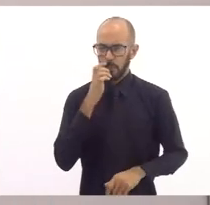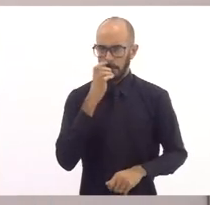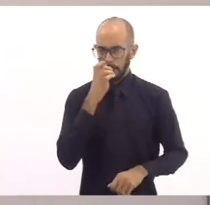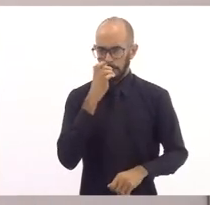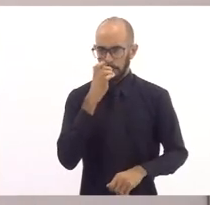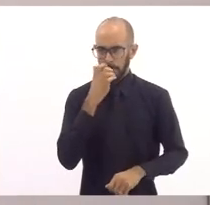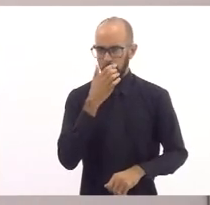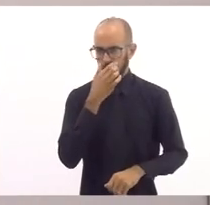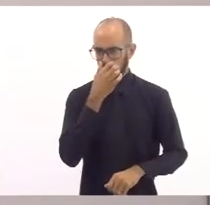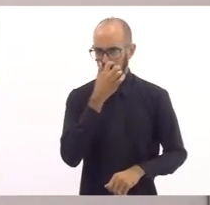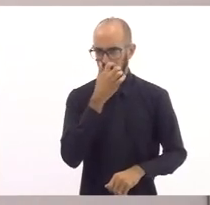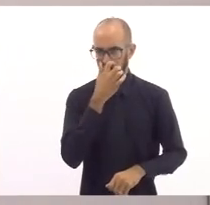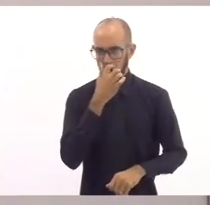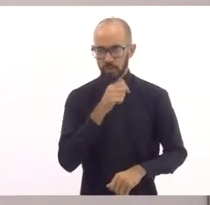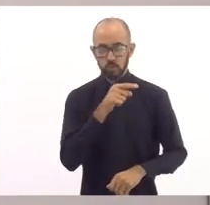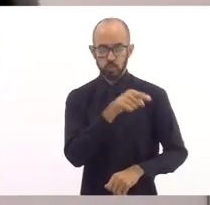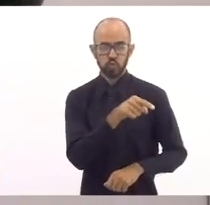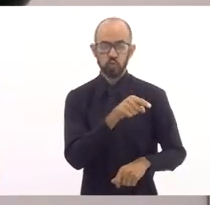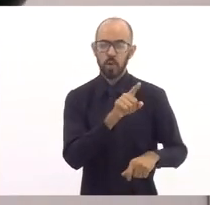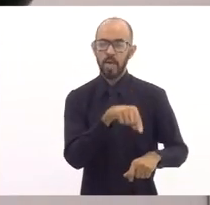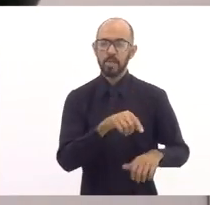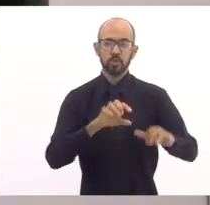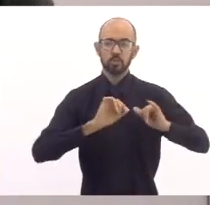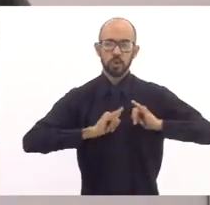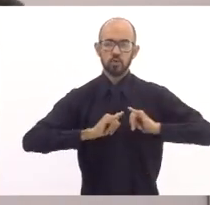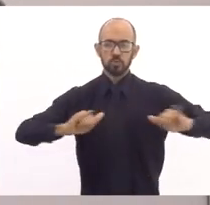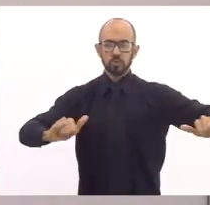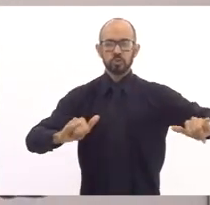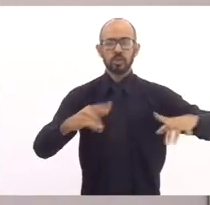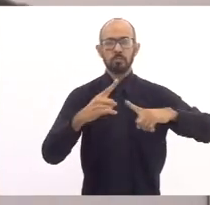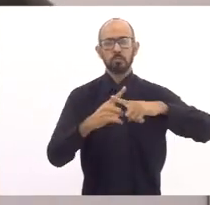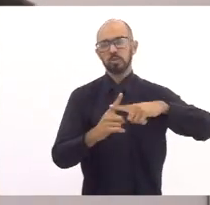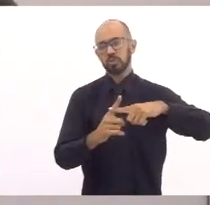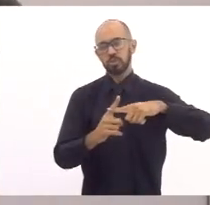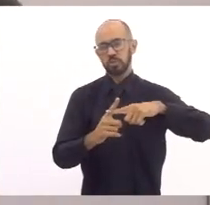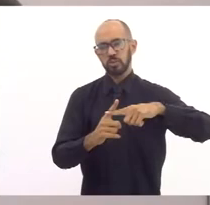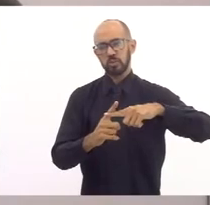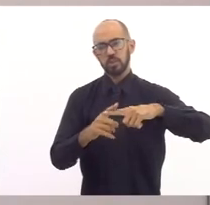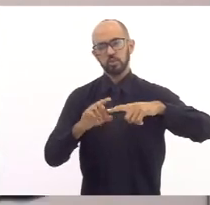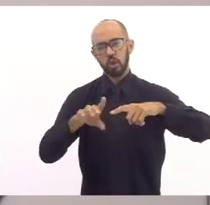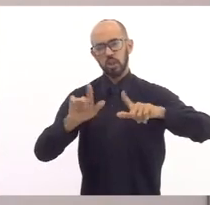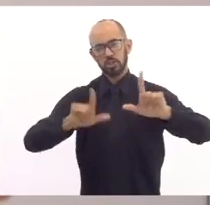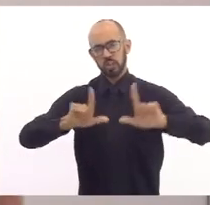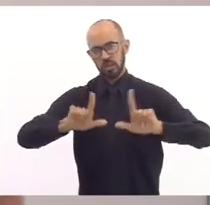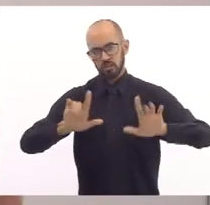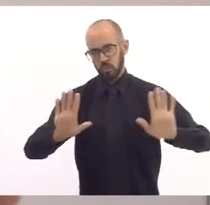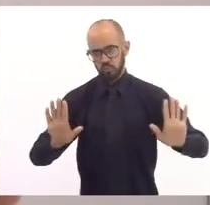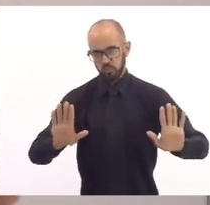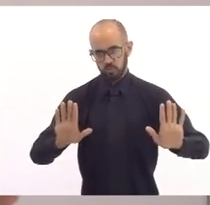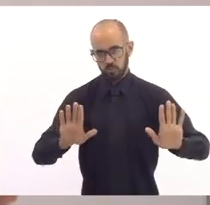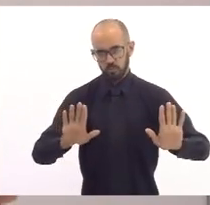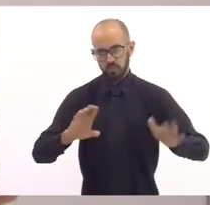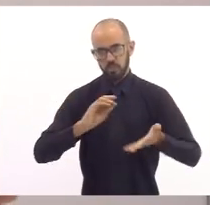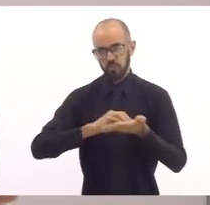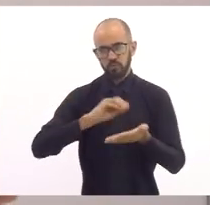Isso seria só uma notícia positiva que saiu na mídia. Falta